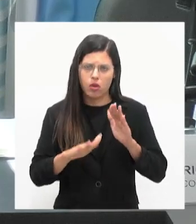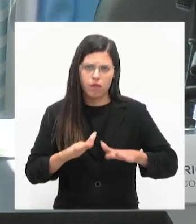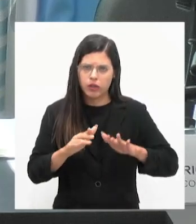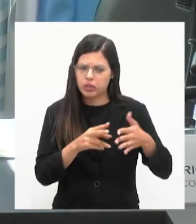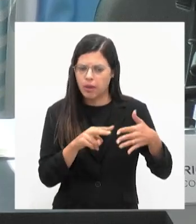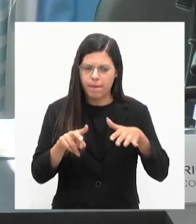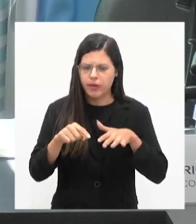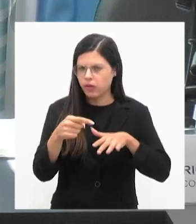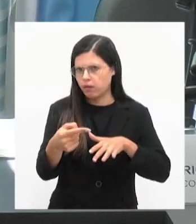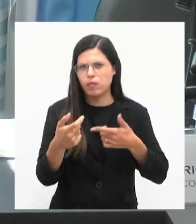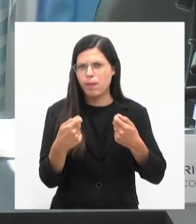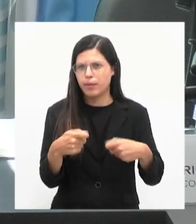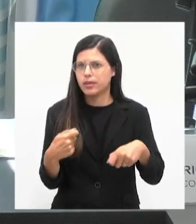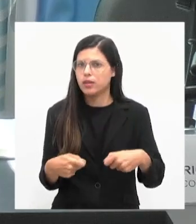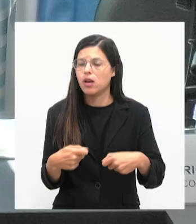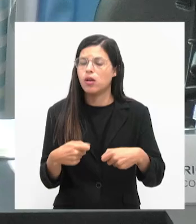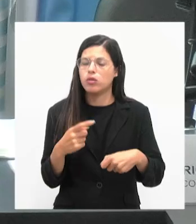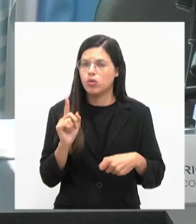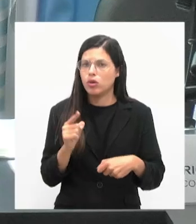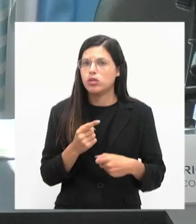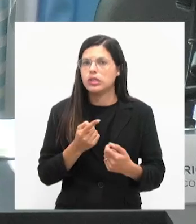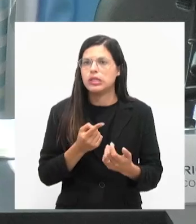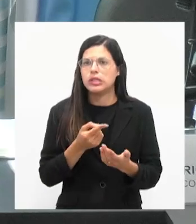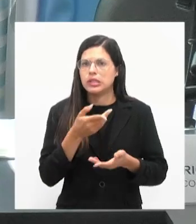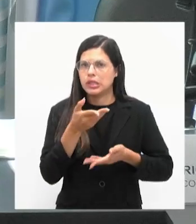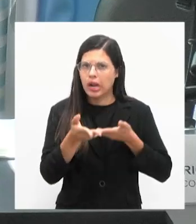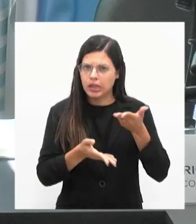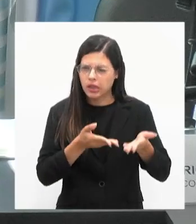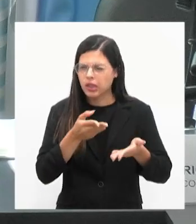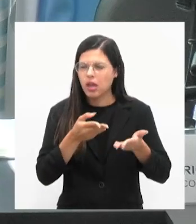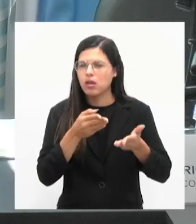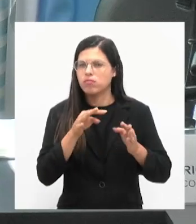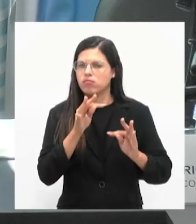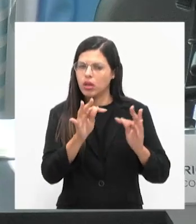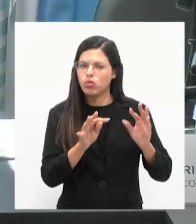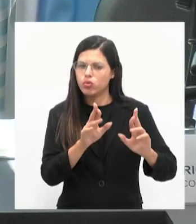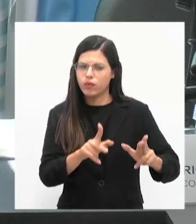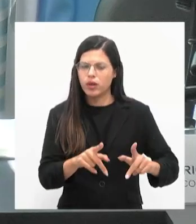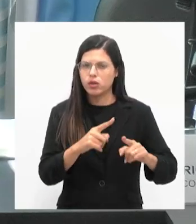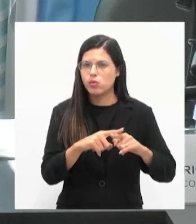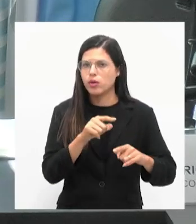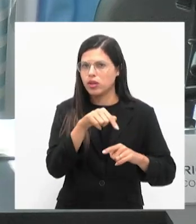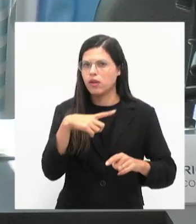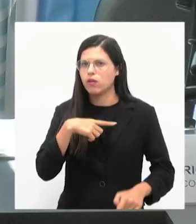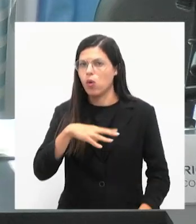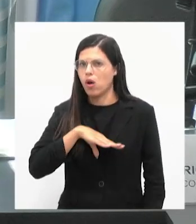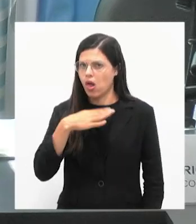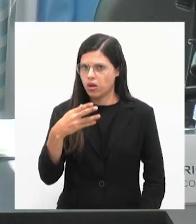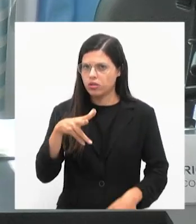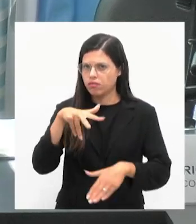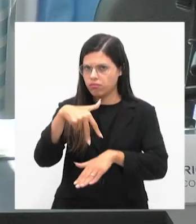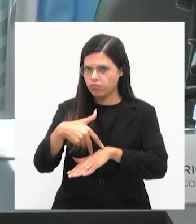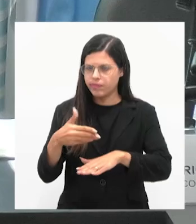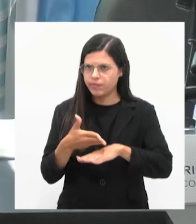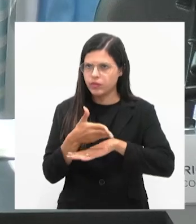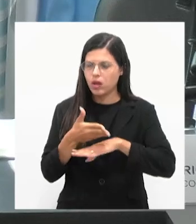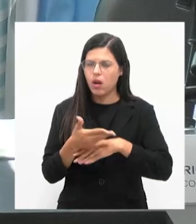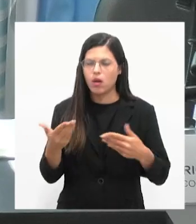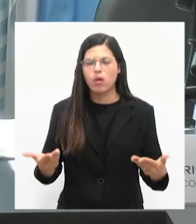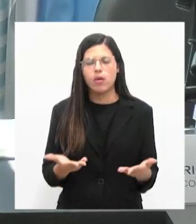Então, nós vamos lhe tratar diferente pela sua postura, né? Mas está em